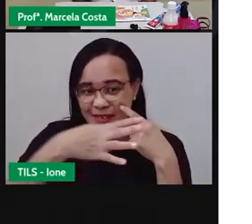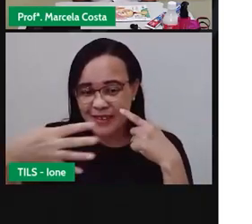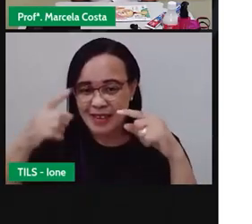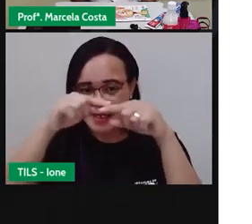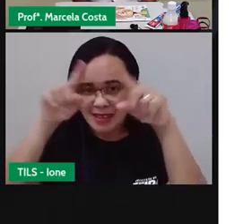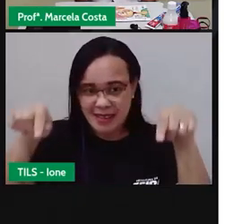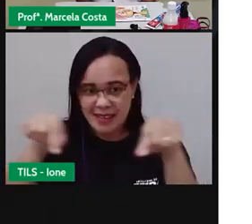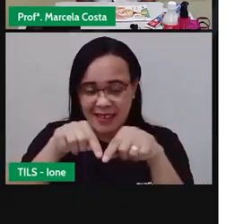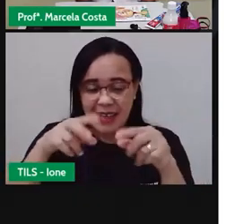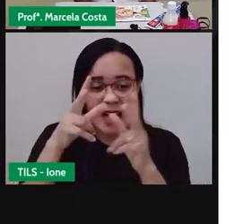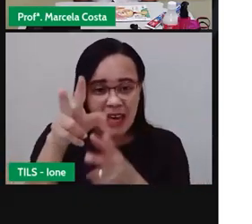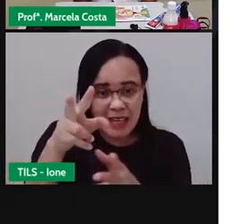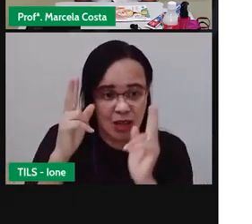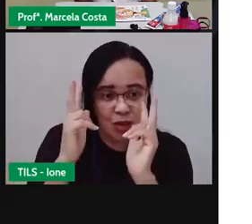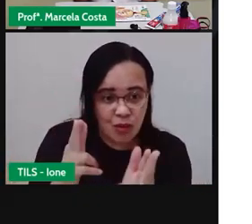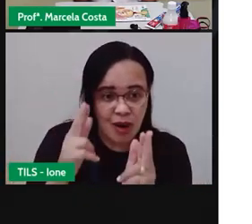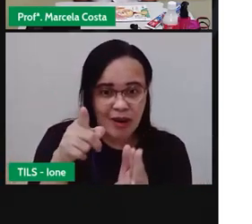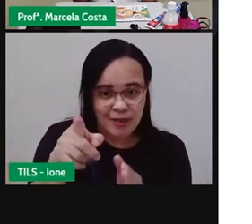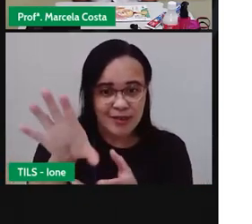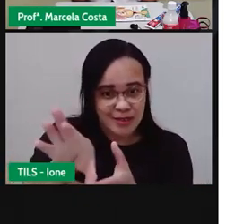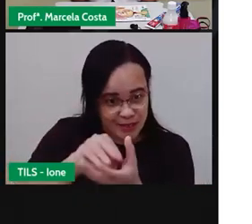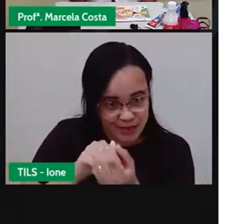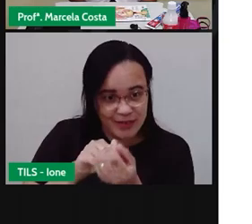é como esse que eu mostro aqui.